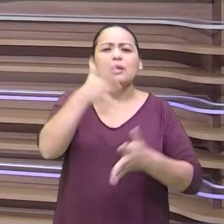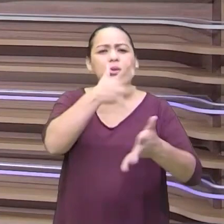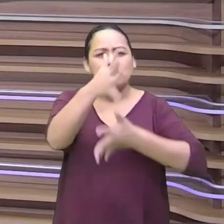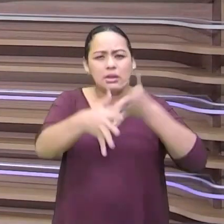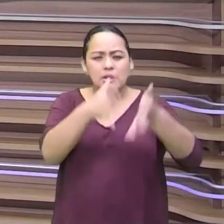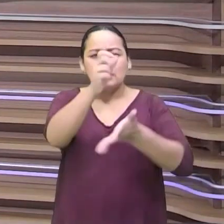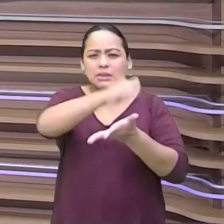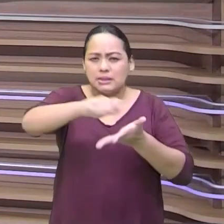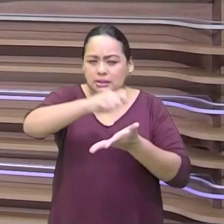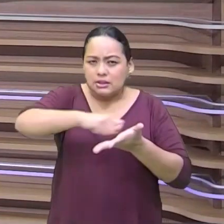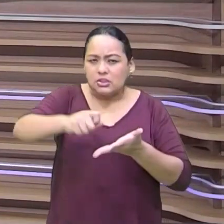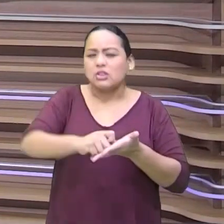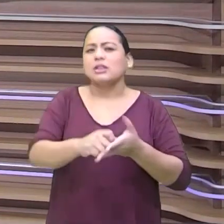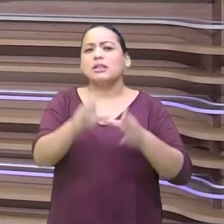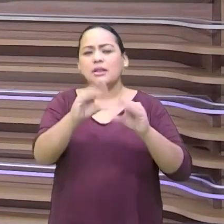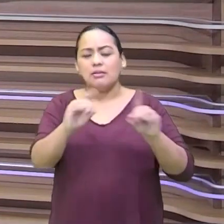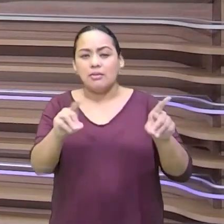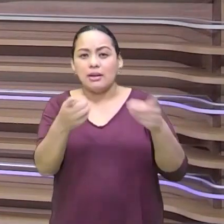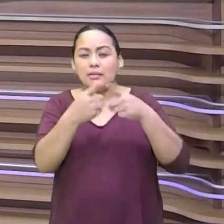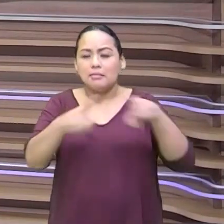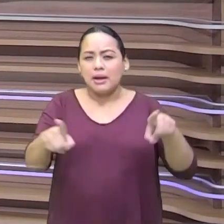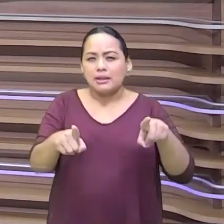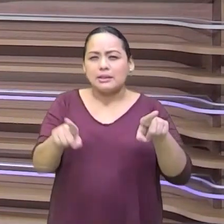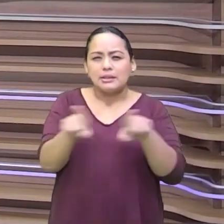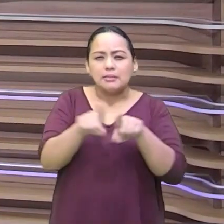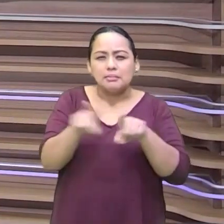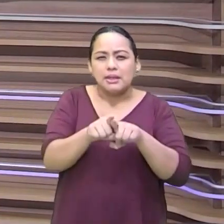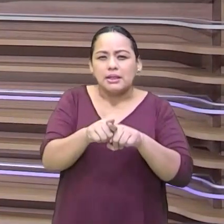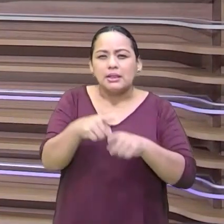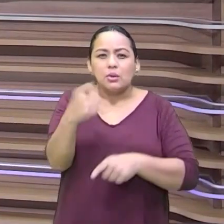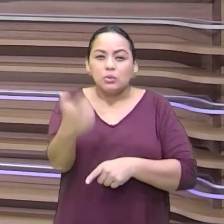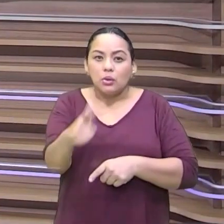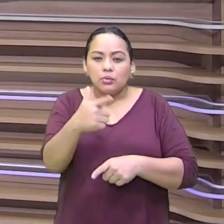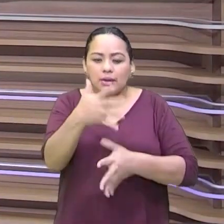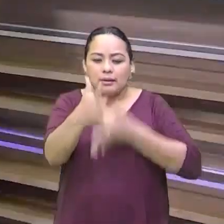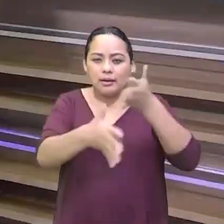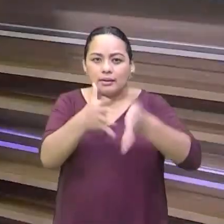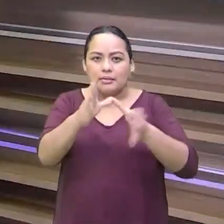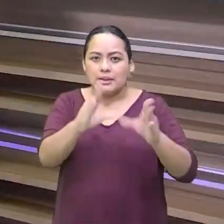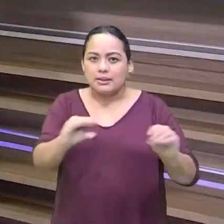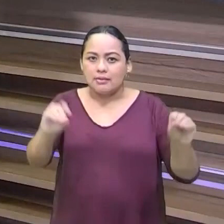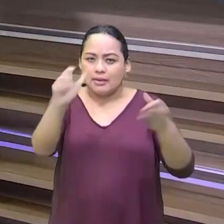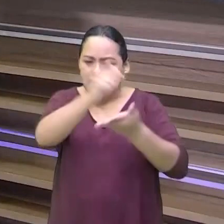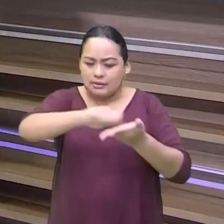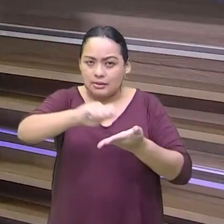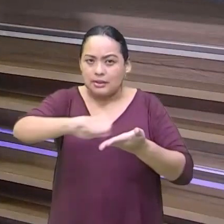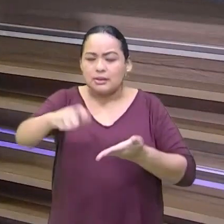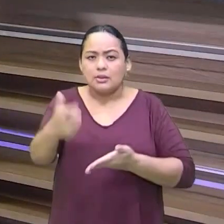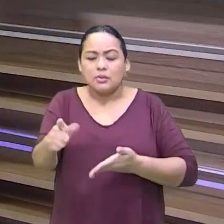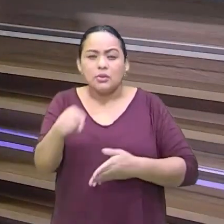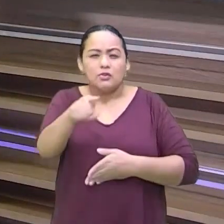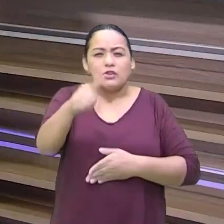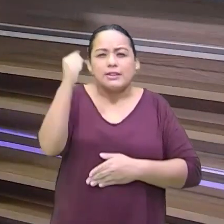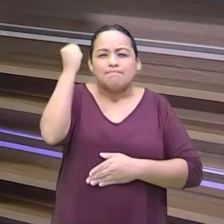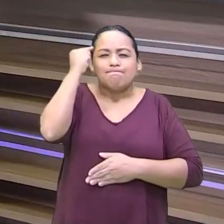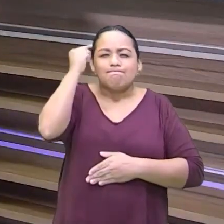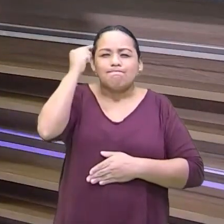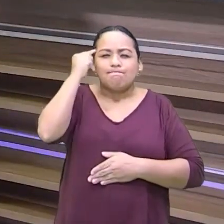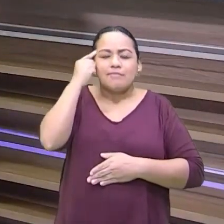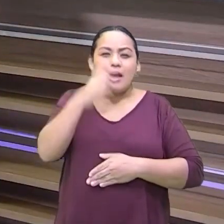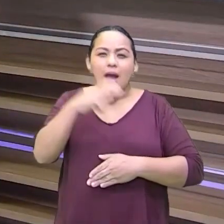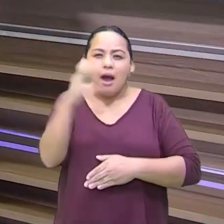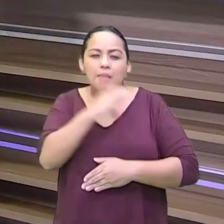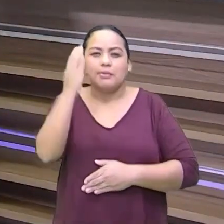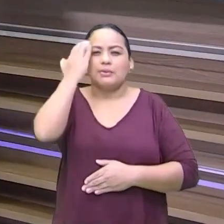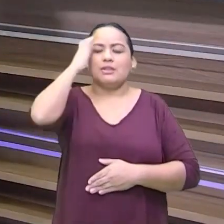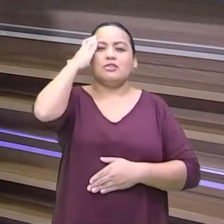também, ela vai te ajudar a trabalhar o teu raciocínio. Então, é importante você ter essa leitura não verbal,